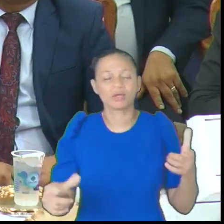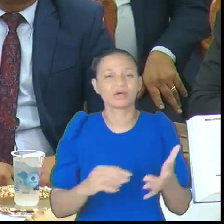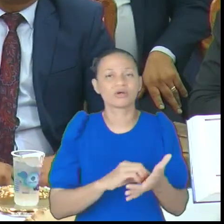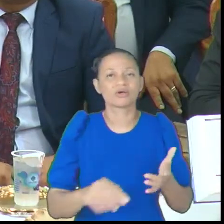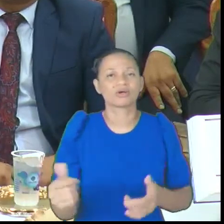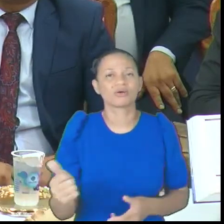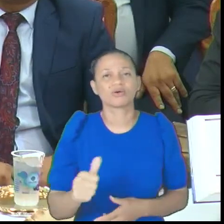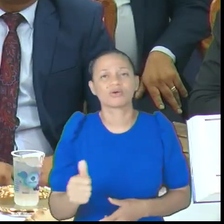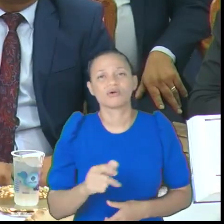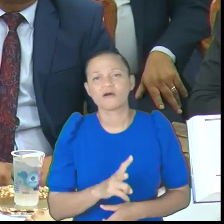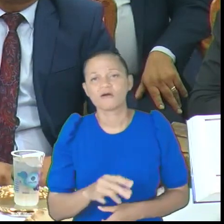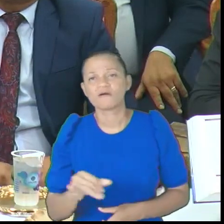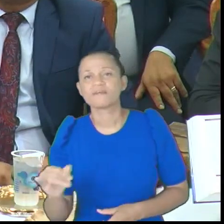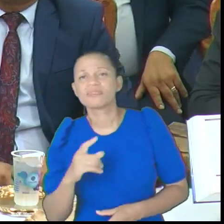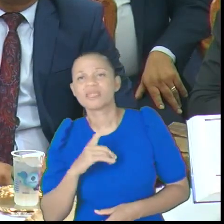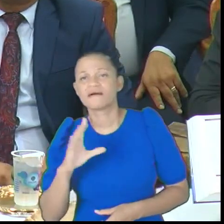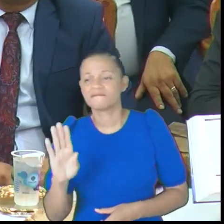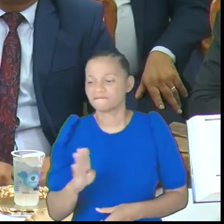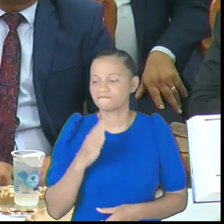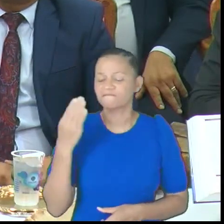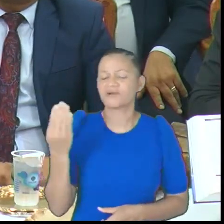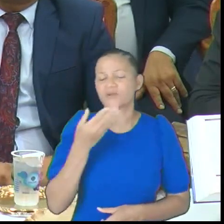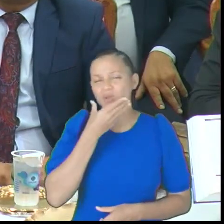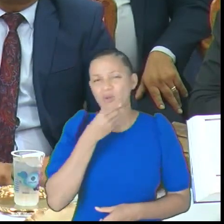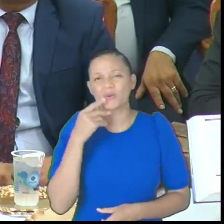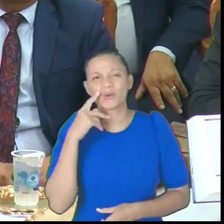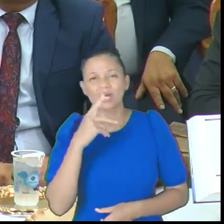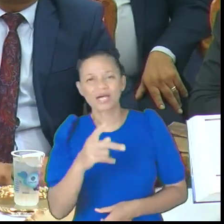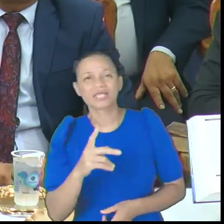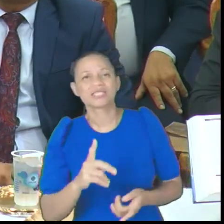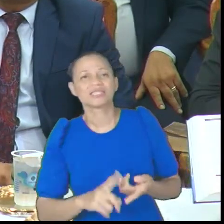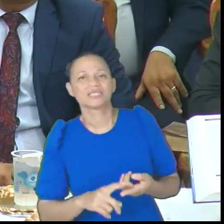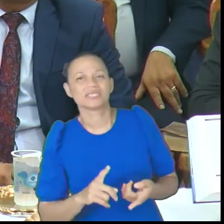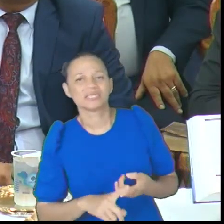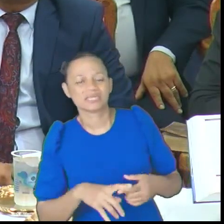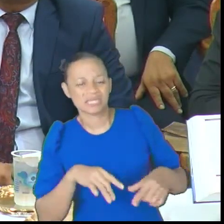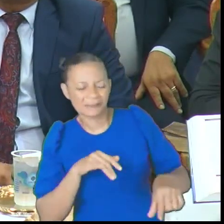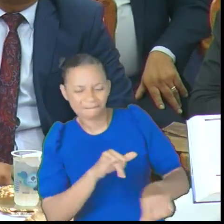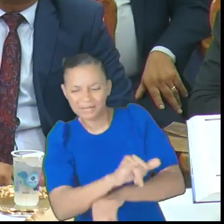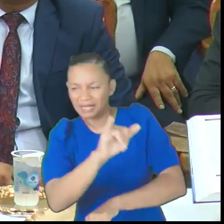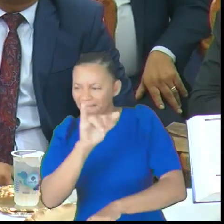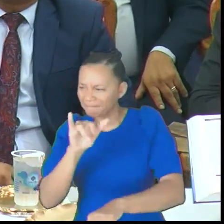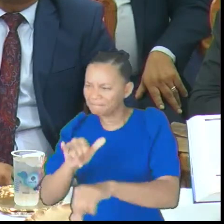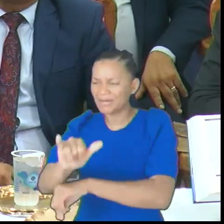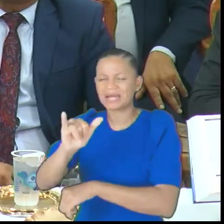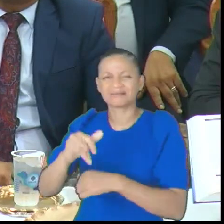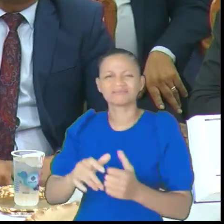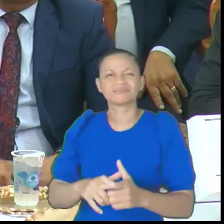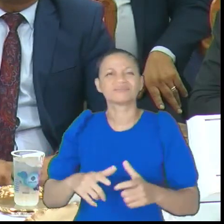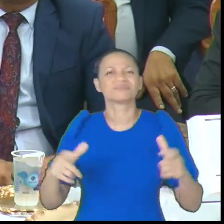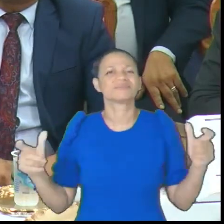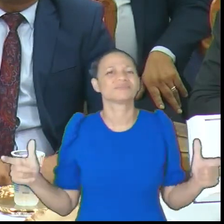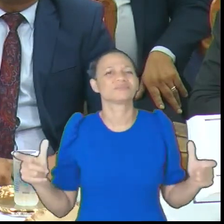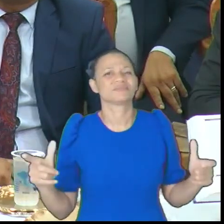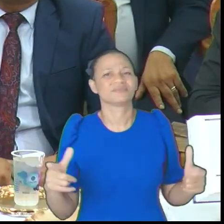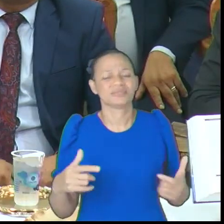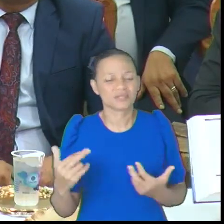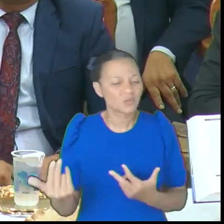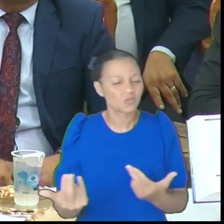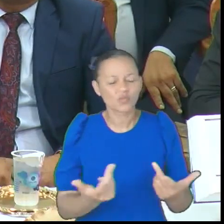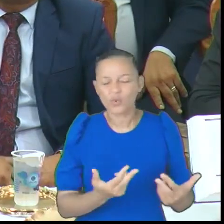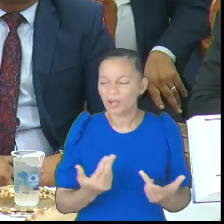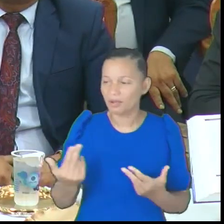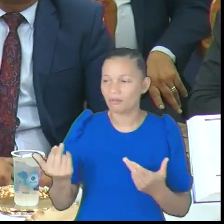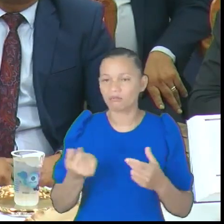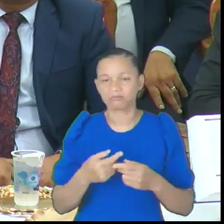e surgirão muitos falsos profetas e enganarão a muitos. Em uma mesma